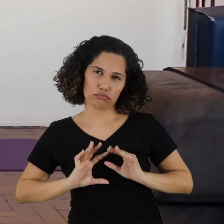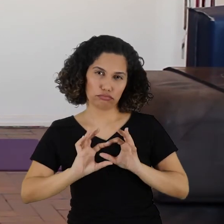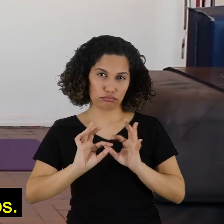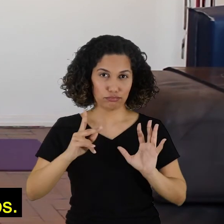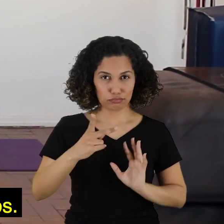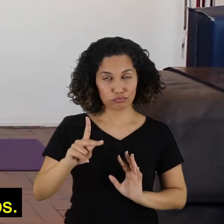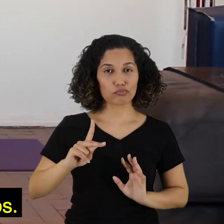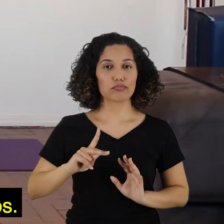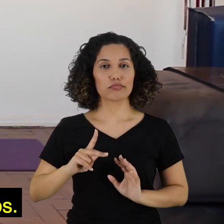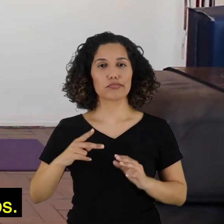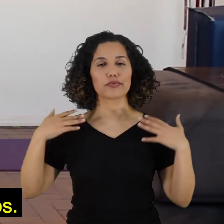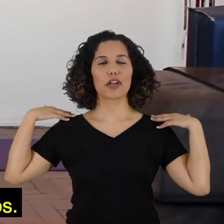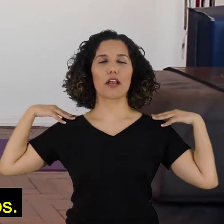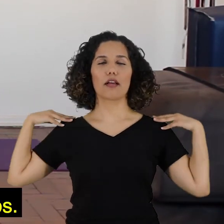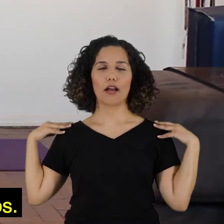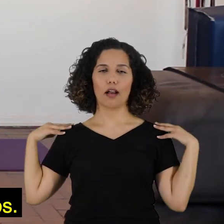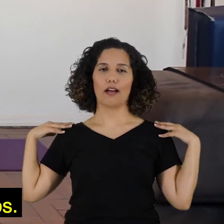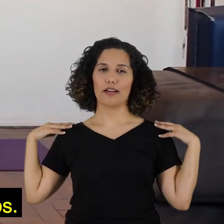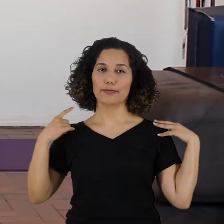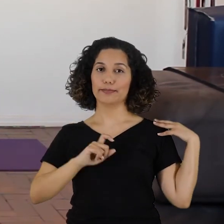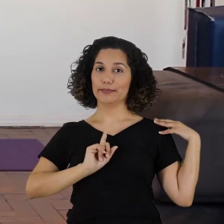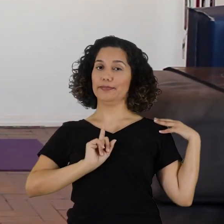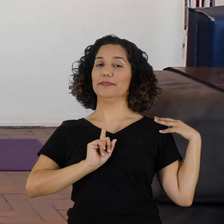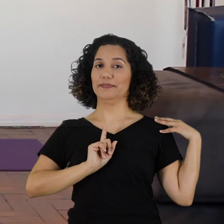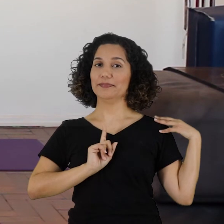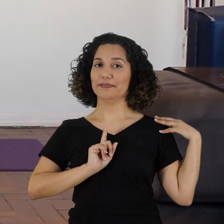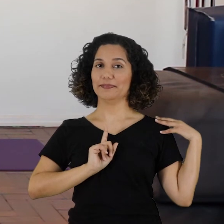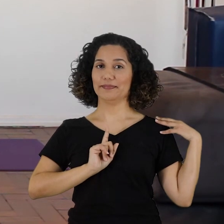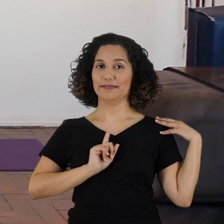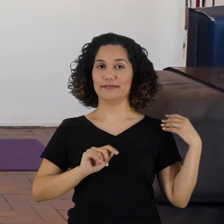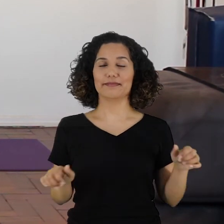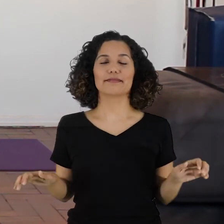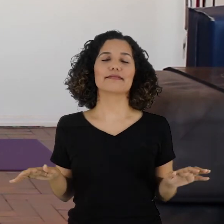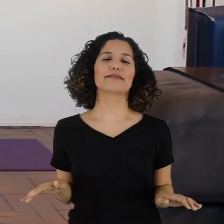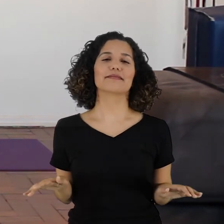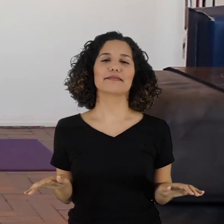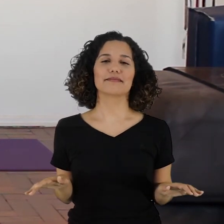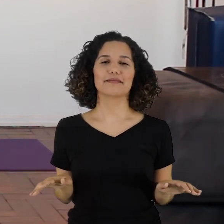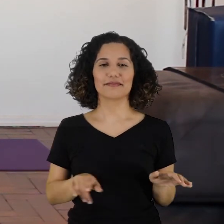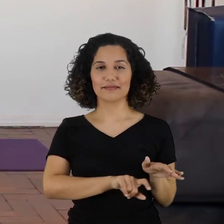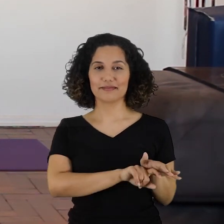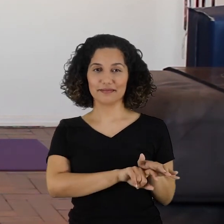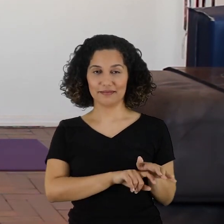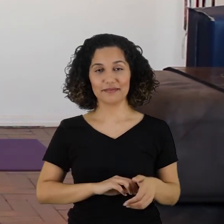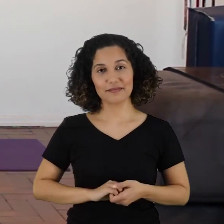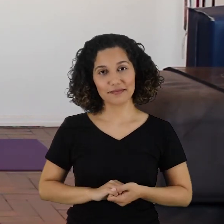confortável. Deixa os seus ombros relaxados, a coluna ereta, os braços sobre os joelhos.